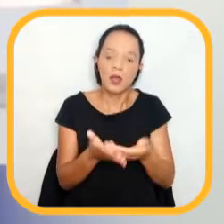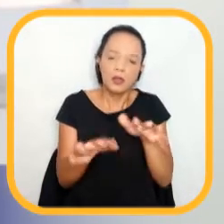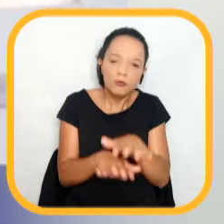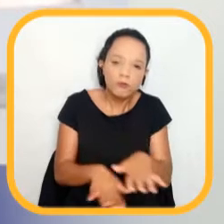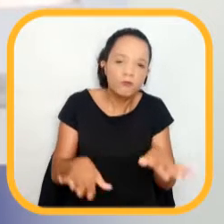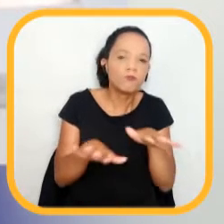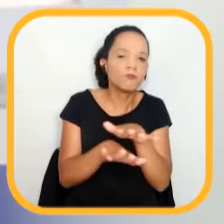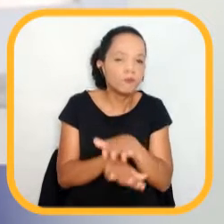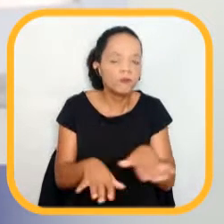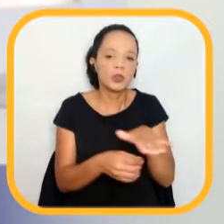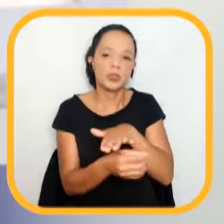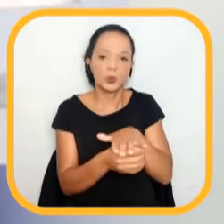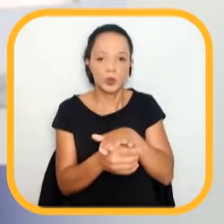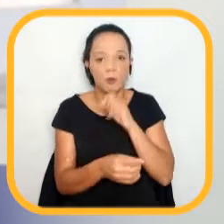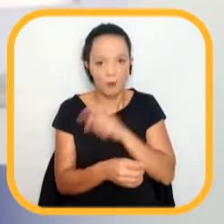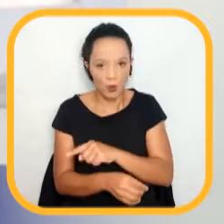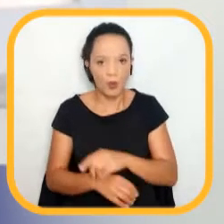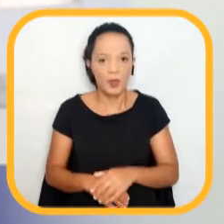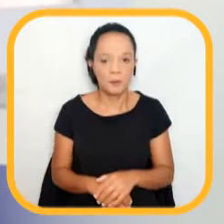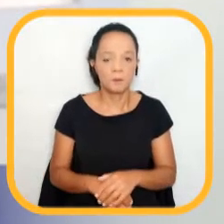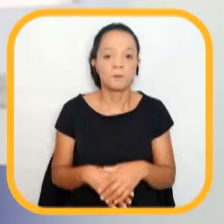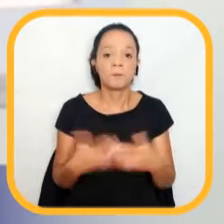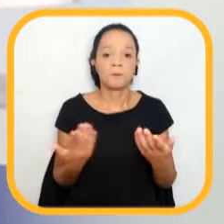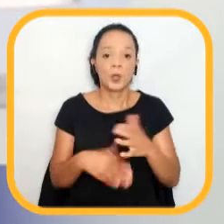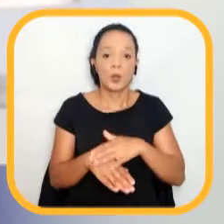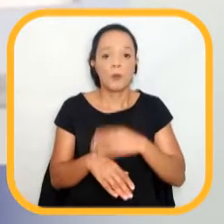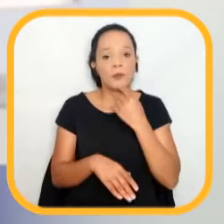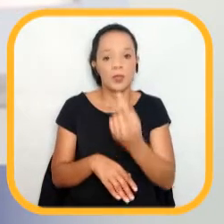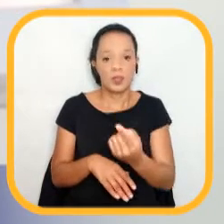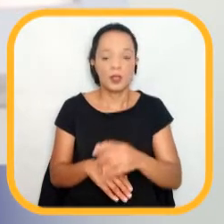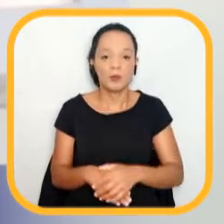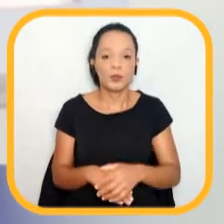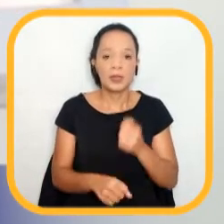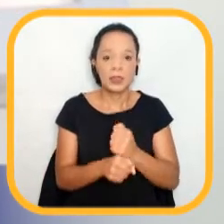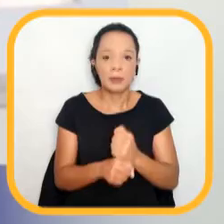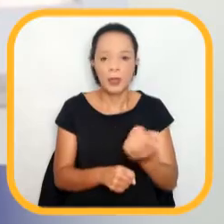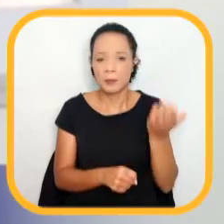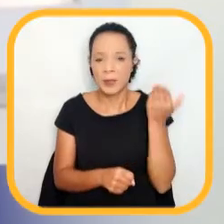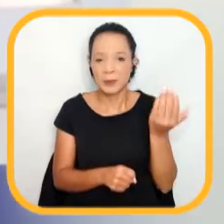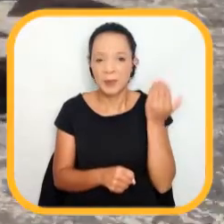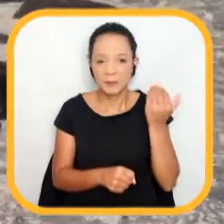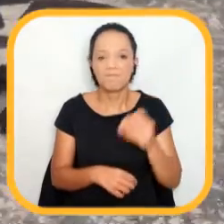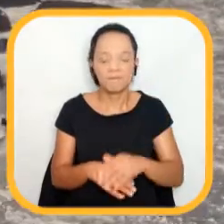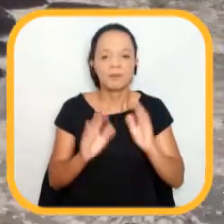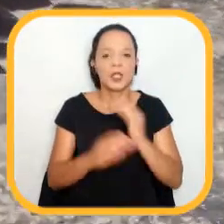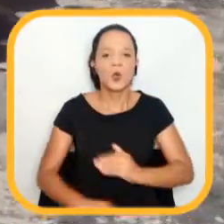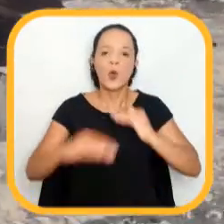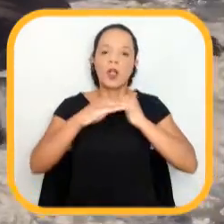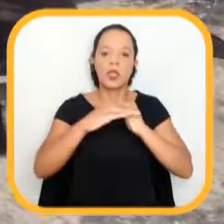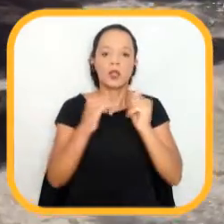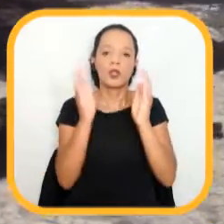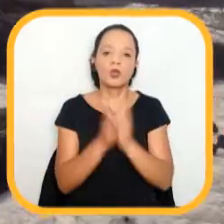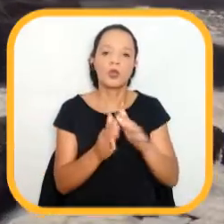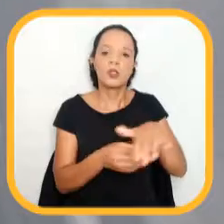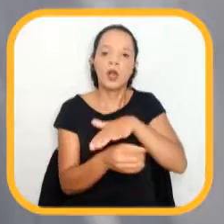vir apaziguar esta situação e, portanto, por isso é que dizemos que está ainda tudo por fazer. Falta levar a